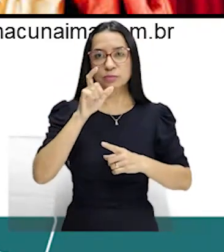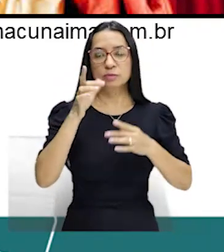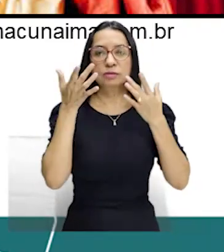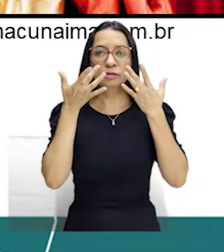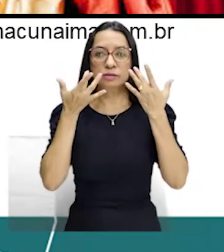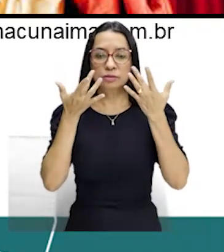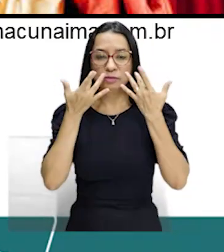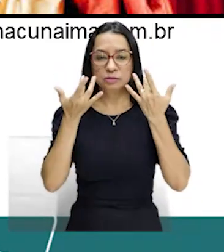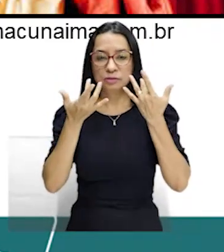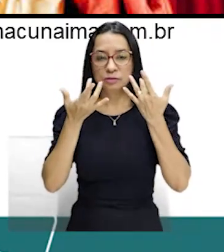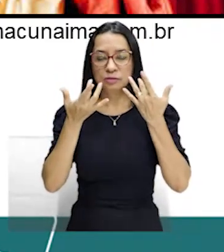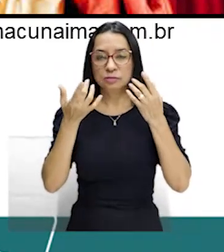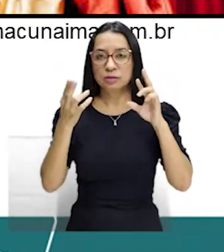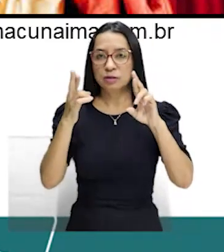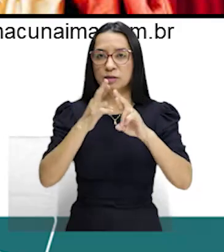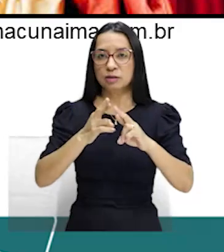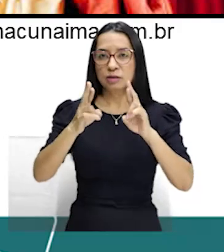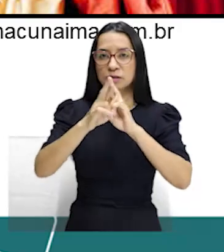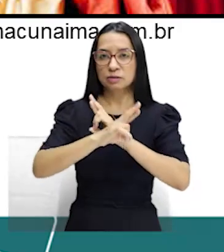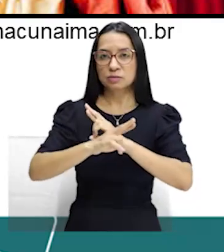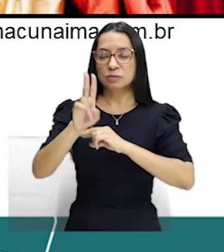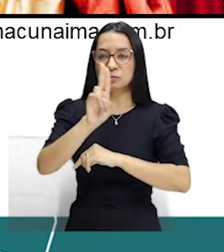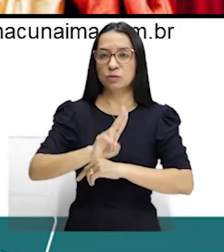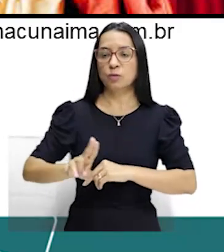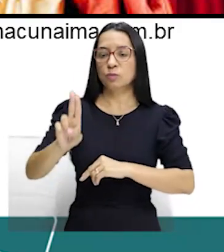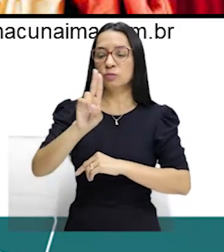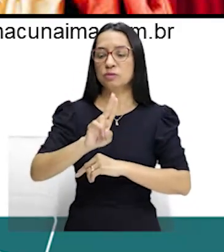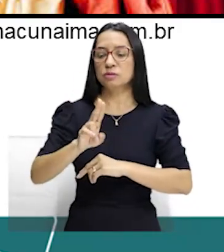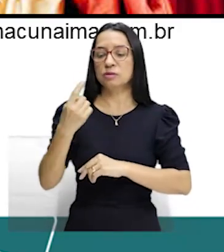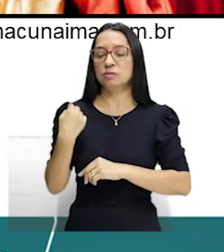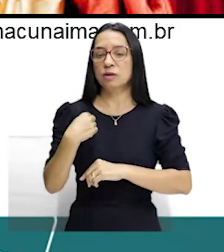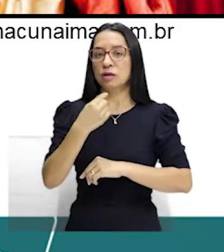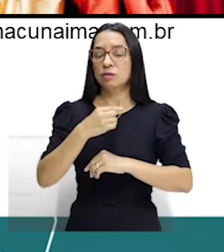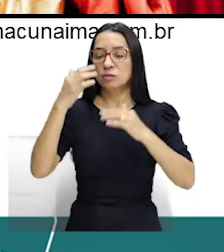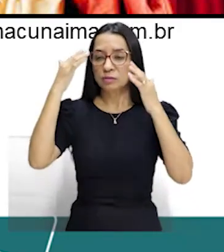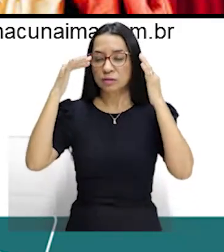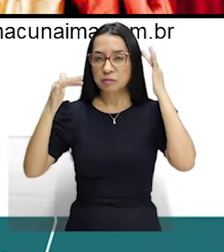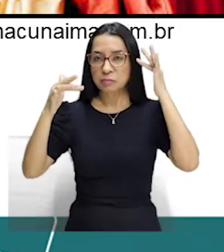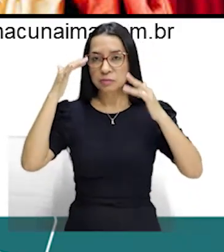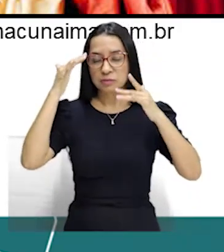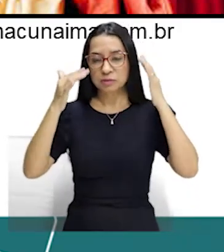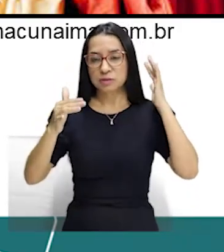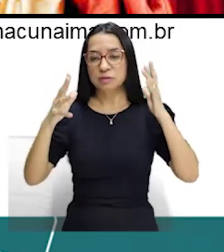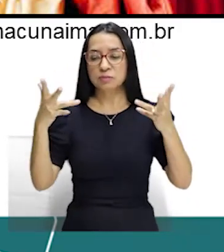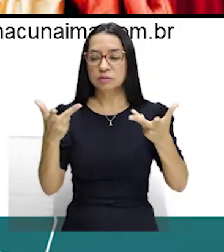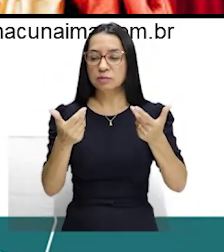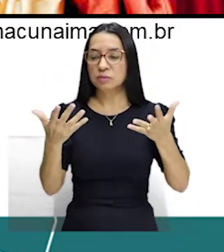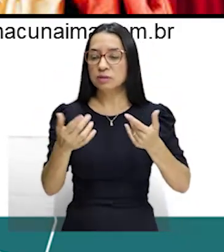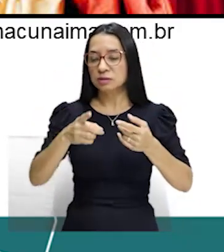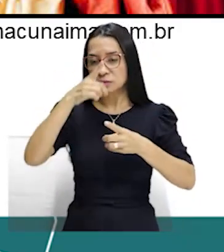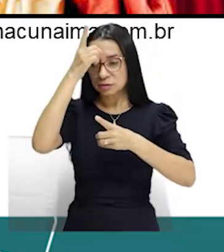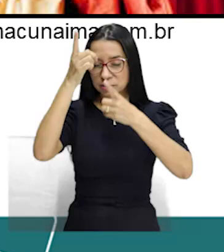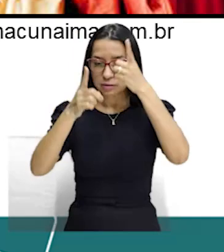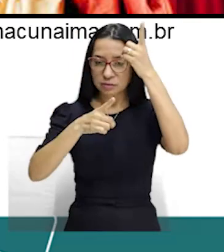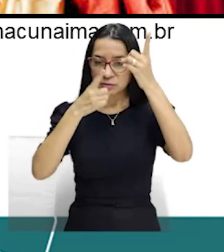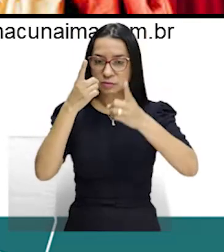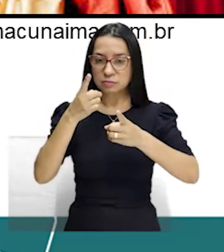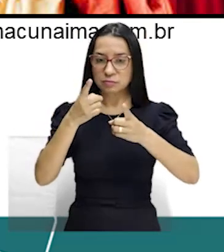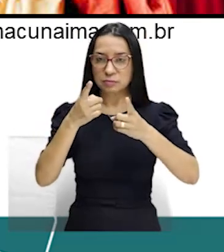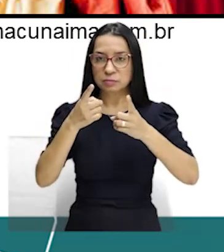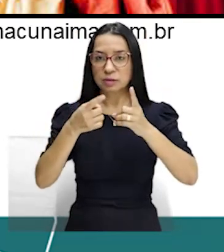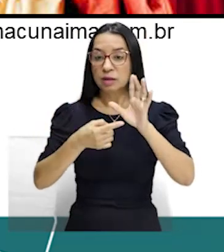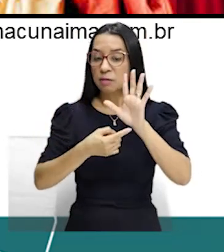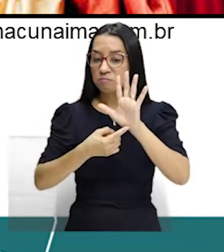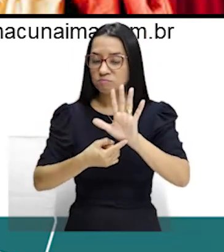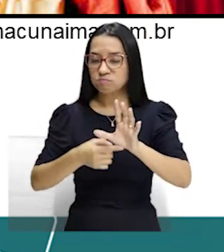artístico dizem respeito a usar nossa imaginação e habilidades criativas para nos expressarmos,